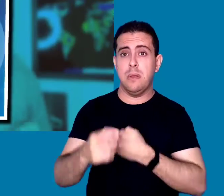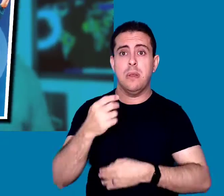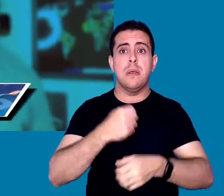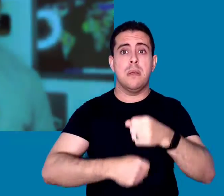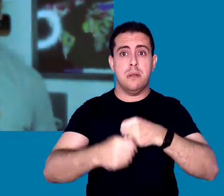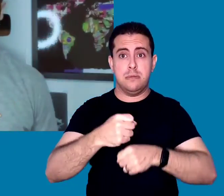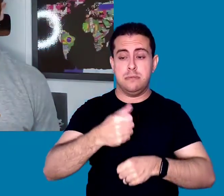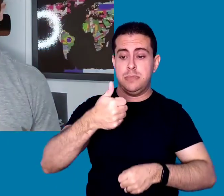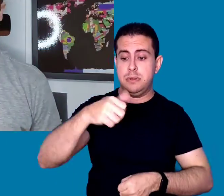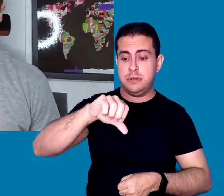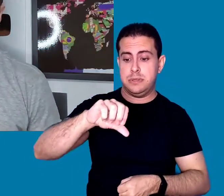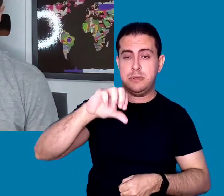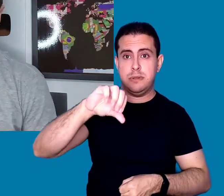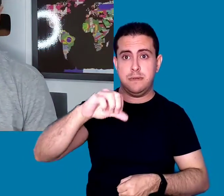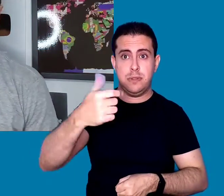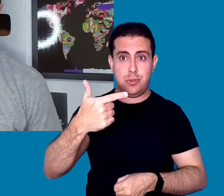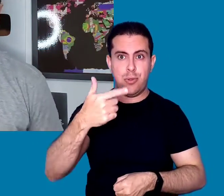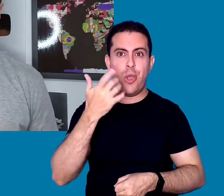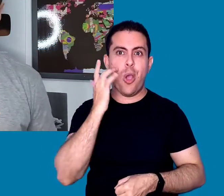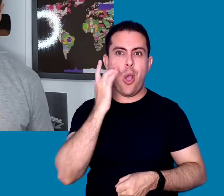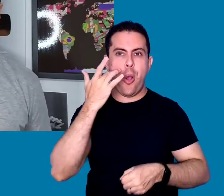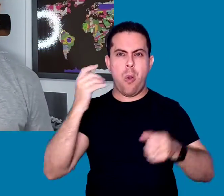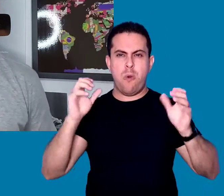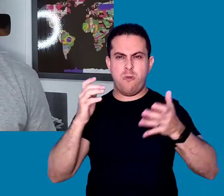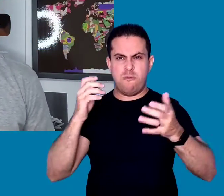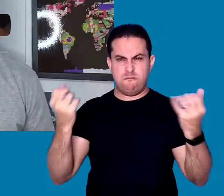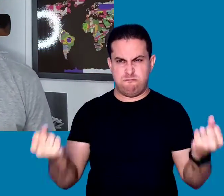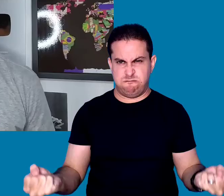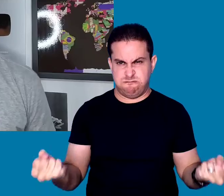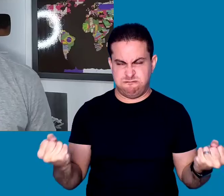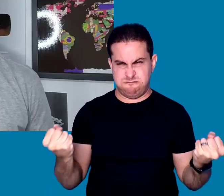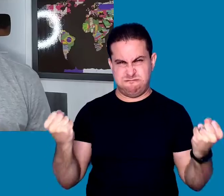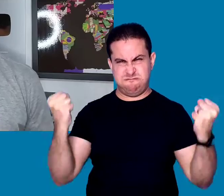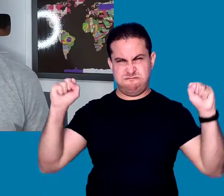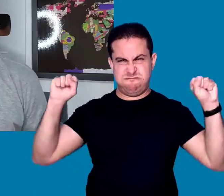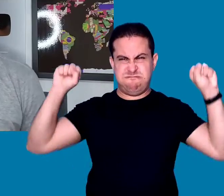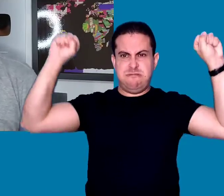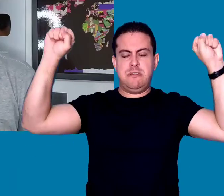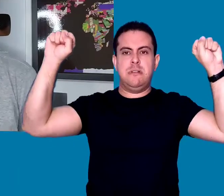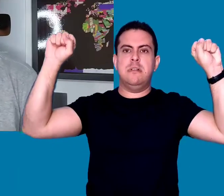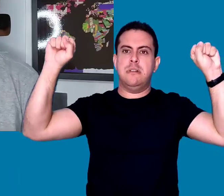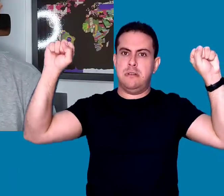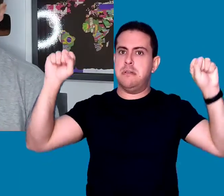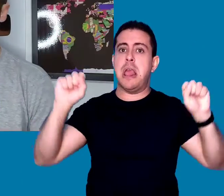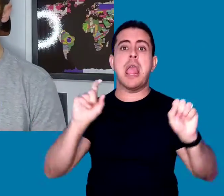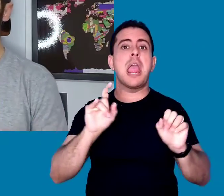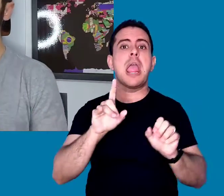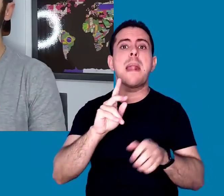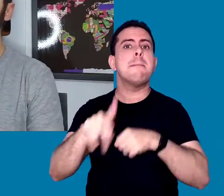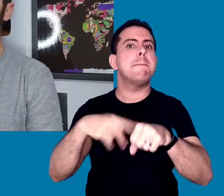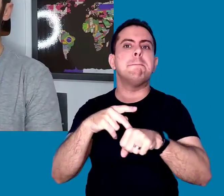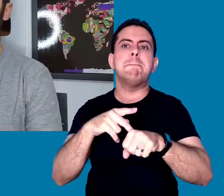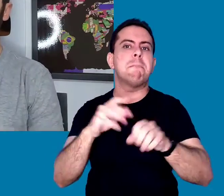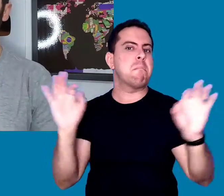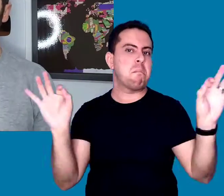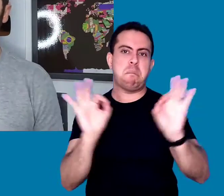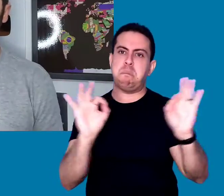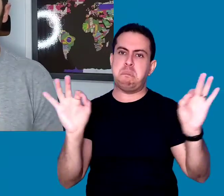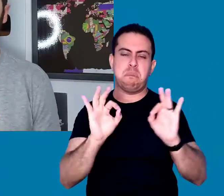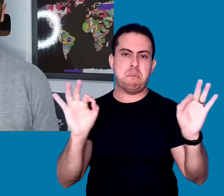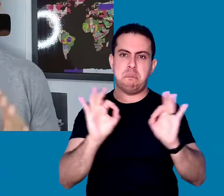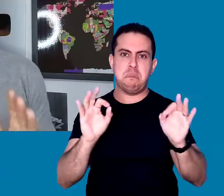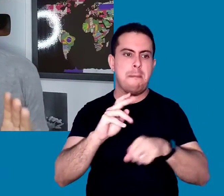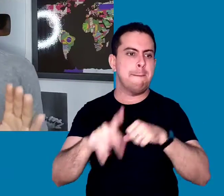1992 ganhou ouro no levantamento de peso. Nesse ano, ele disputava pela equipe unificada, ou seja, não tinha um